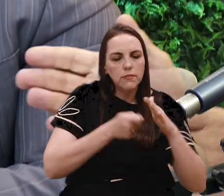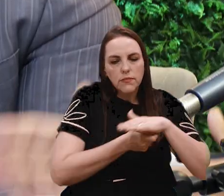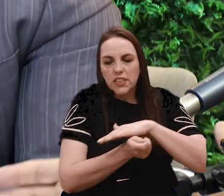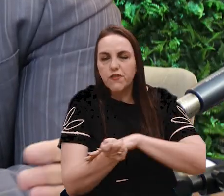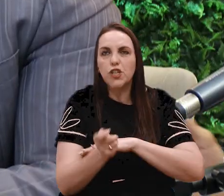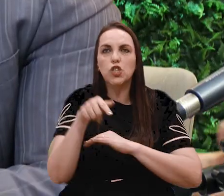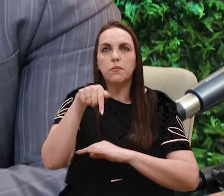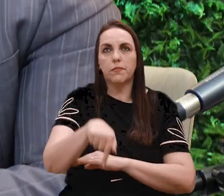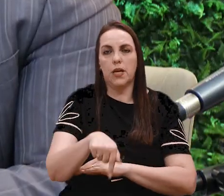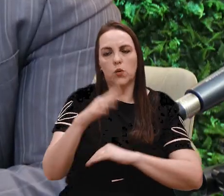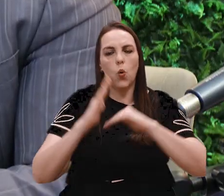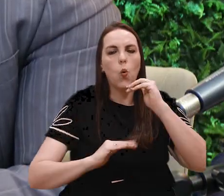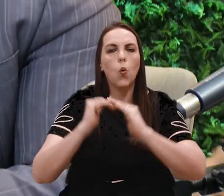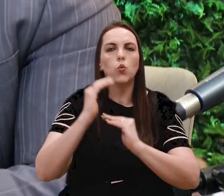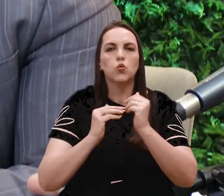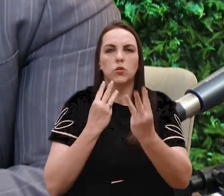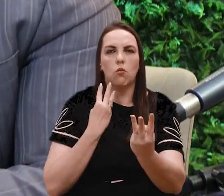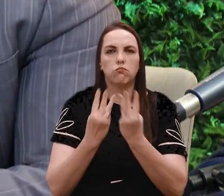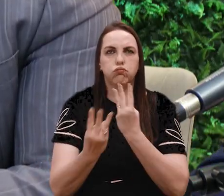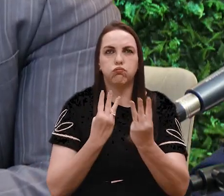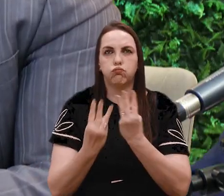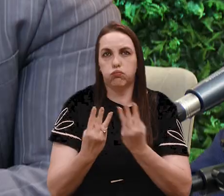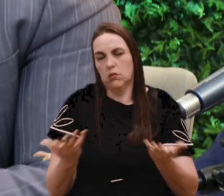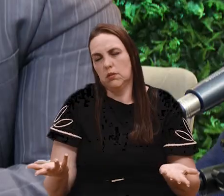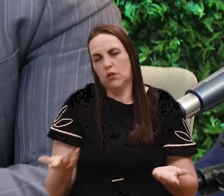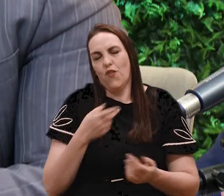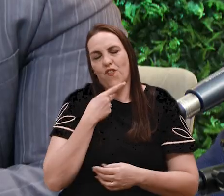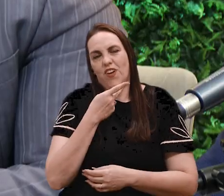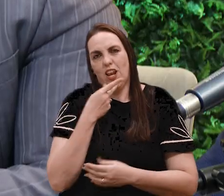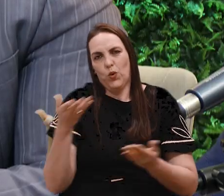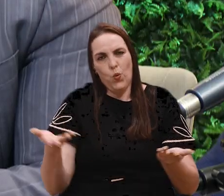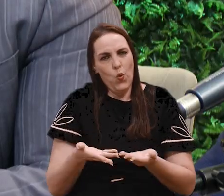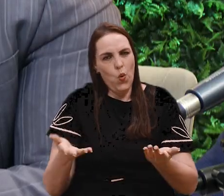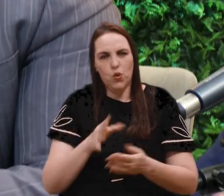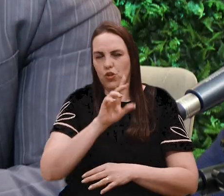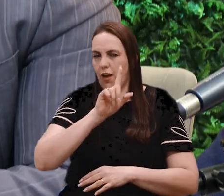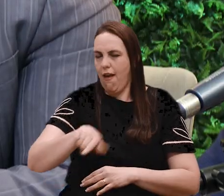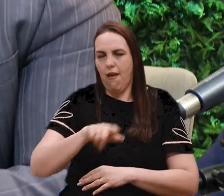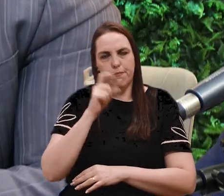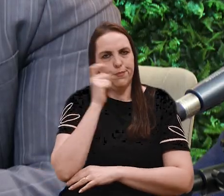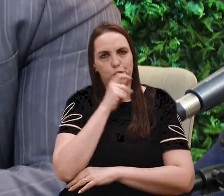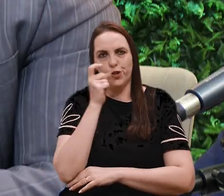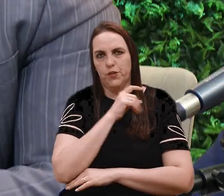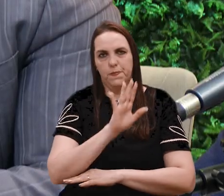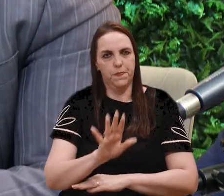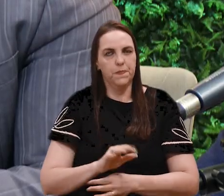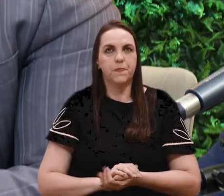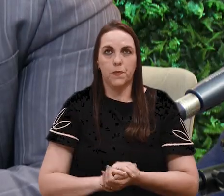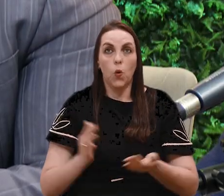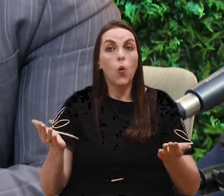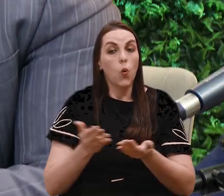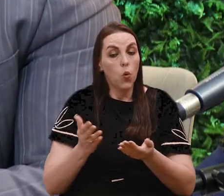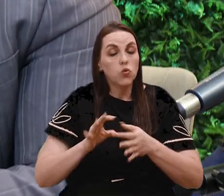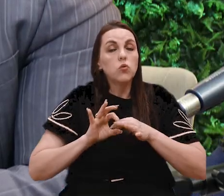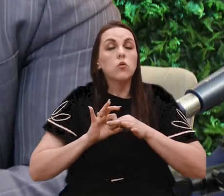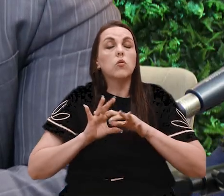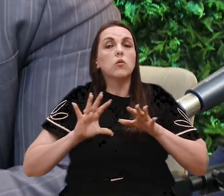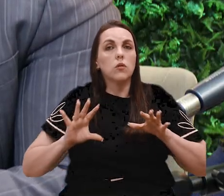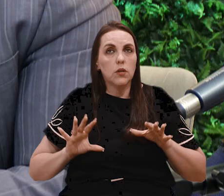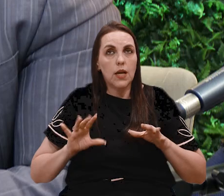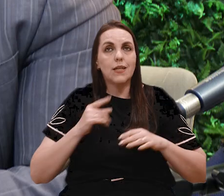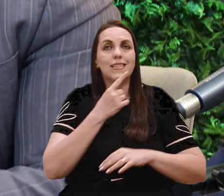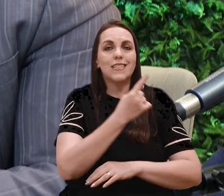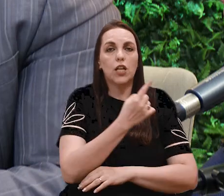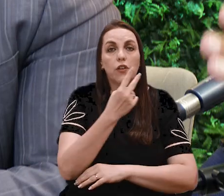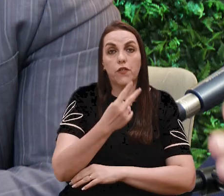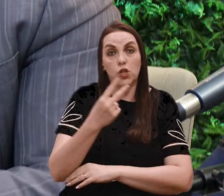realmente construir essa estrada. Então, o que está se dizendo hoje é totalmente verídico, né? Nós temos hoje a concessão que é a 122,